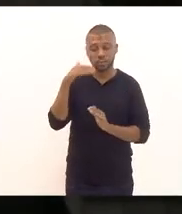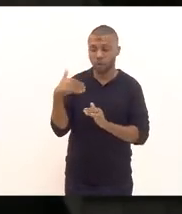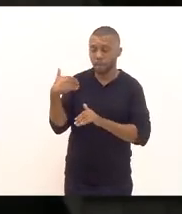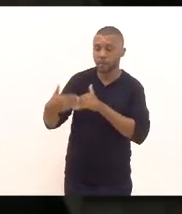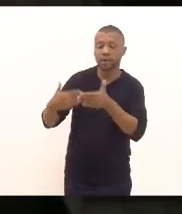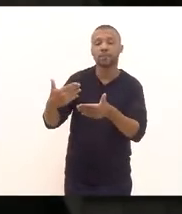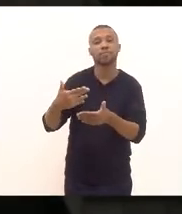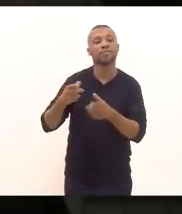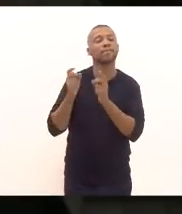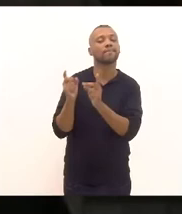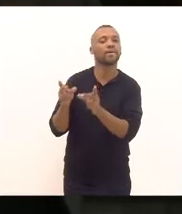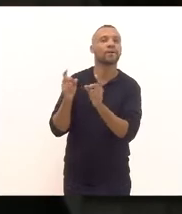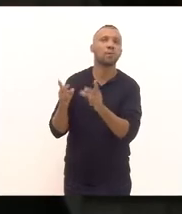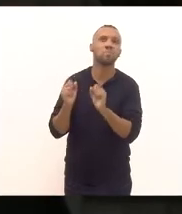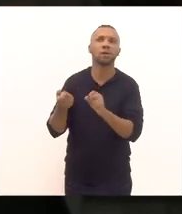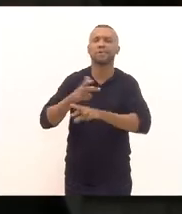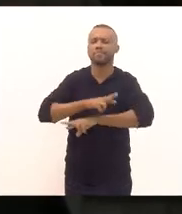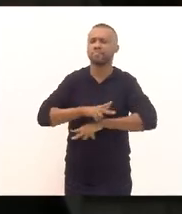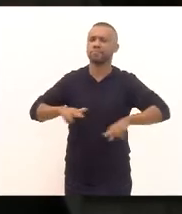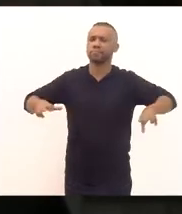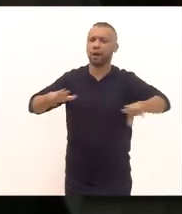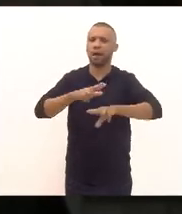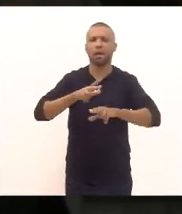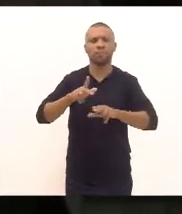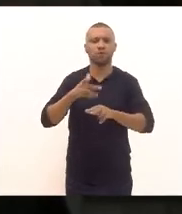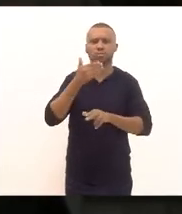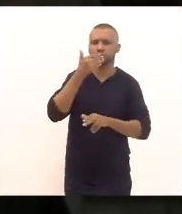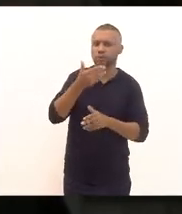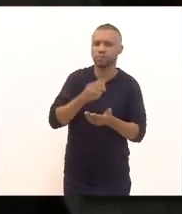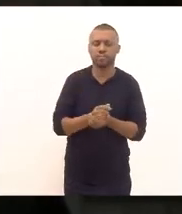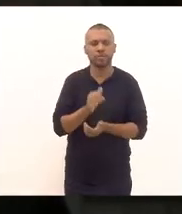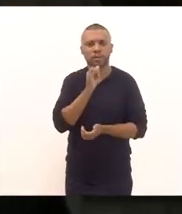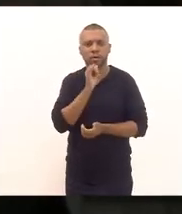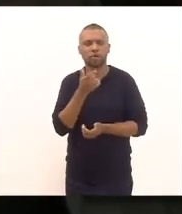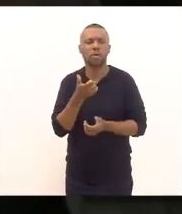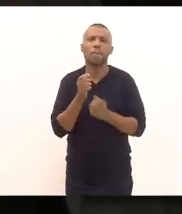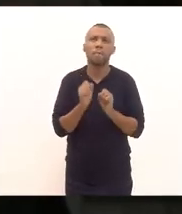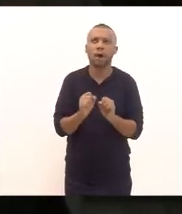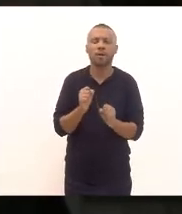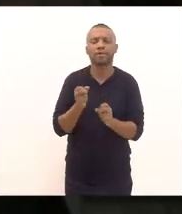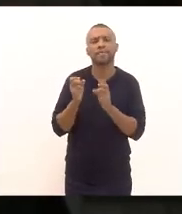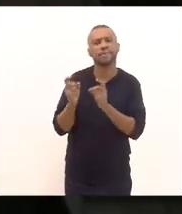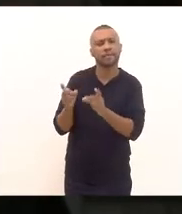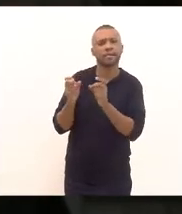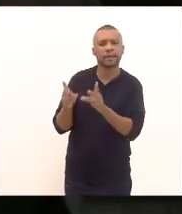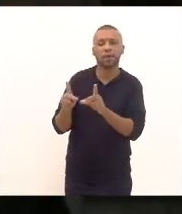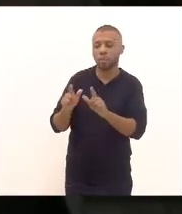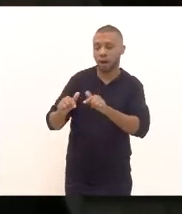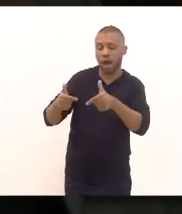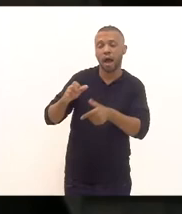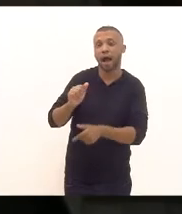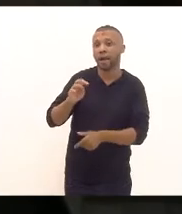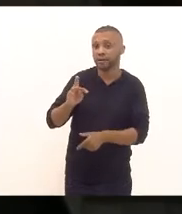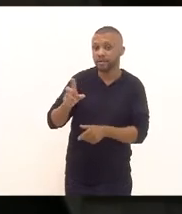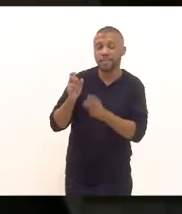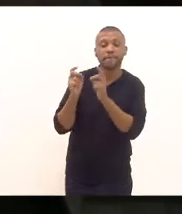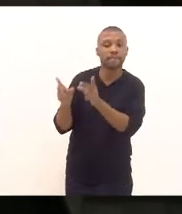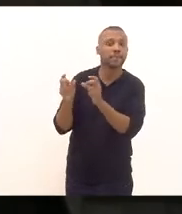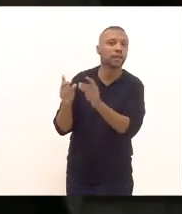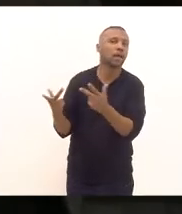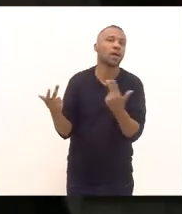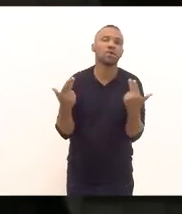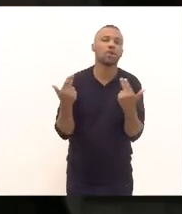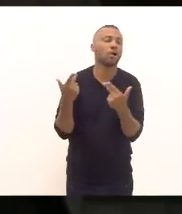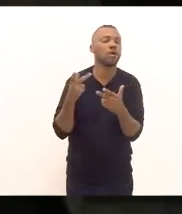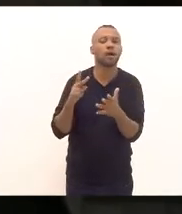podem ser de diferentes tipos você pode privatizar o ativo né privatizar de uma vez a empresa vender uma aconteceu